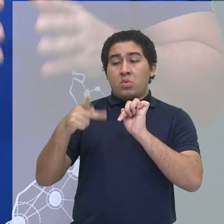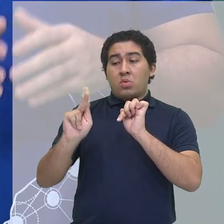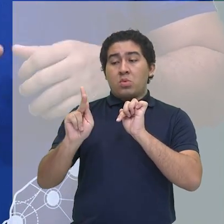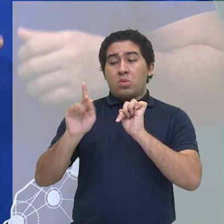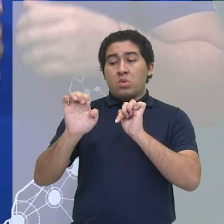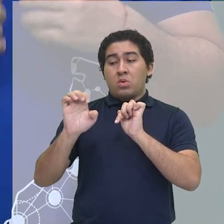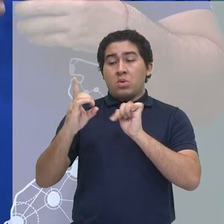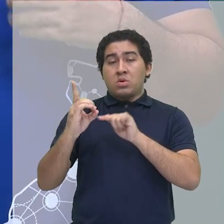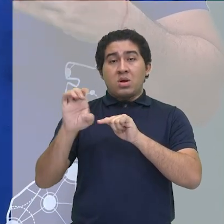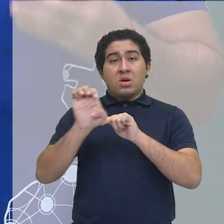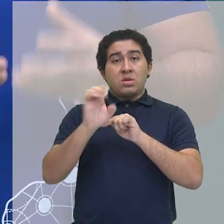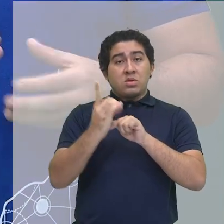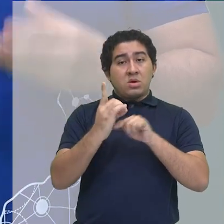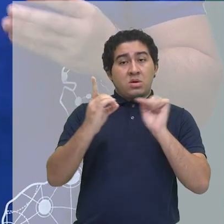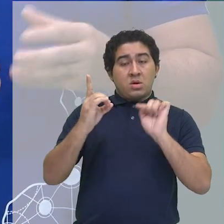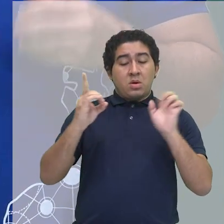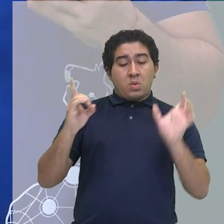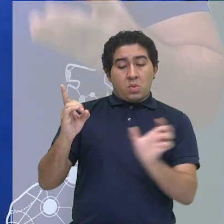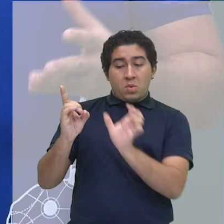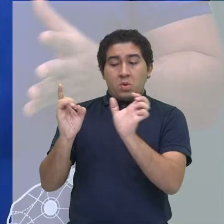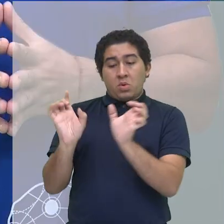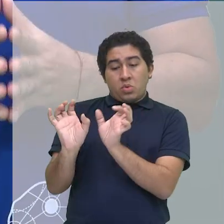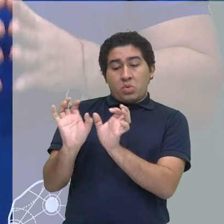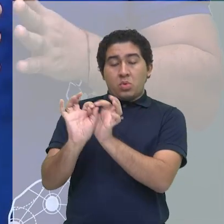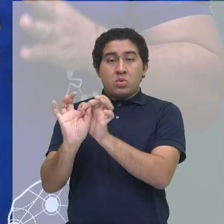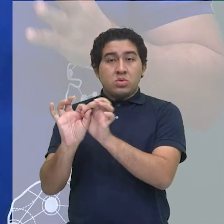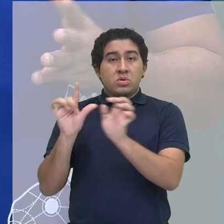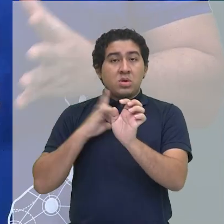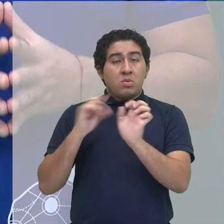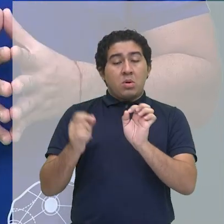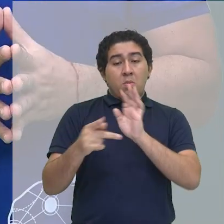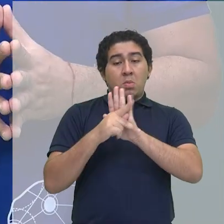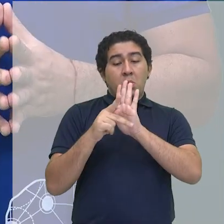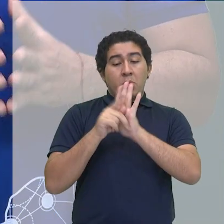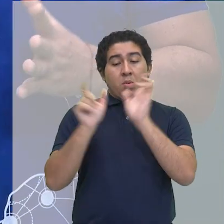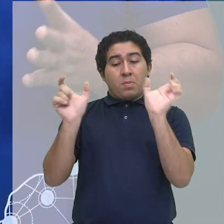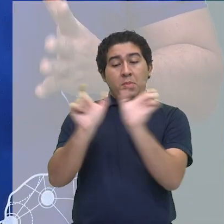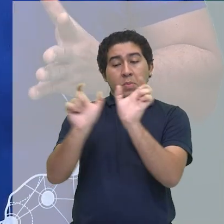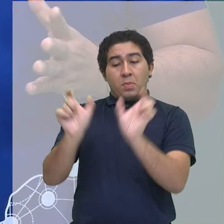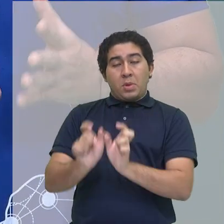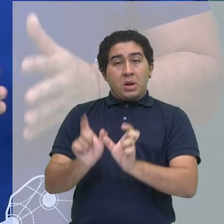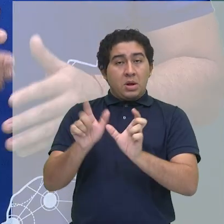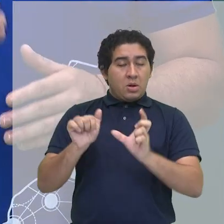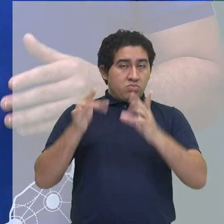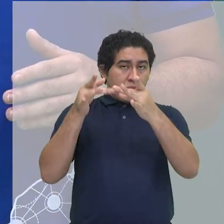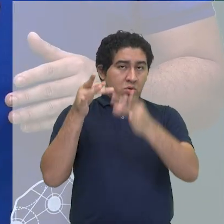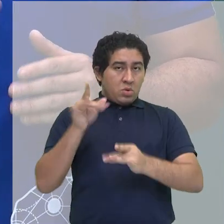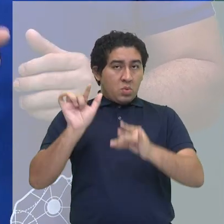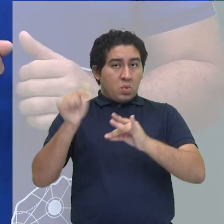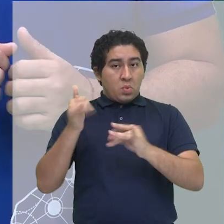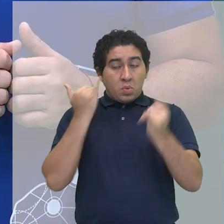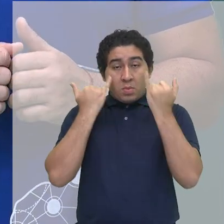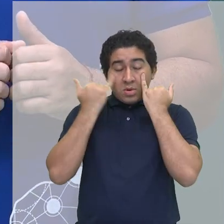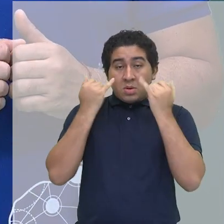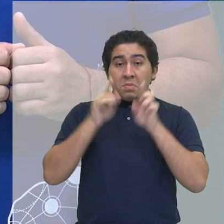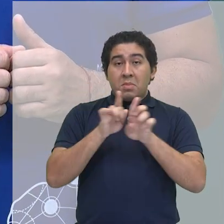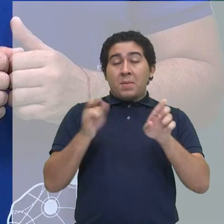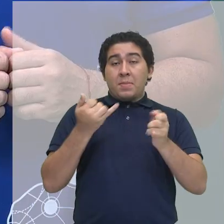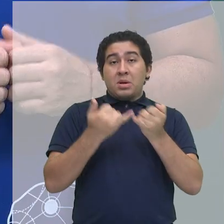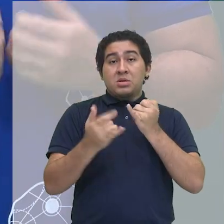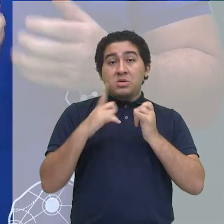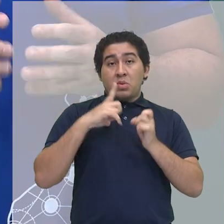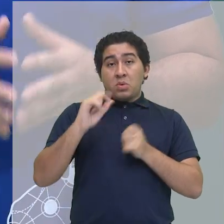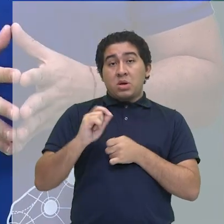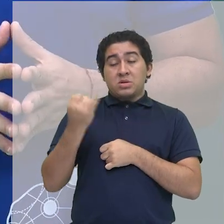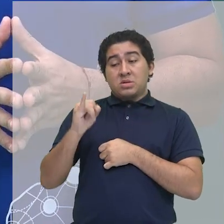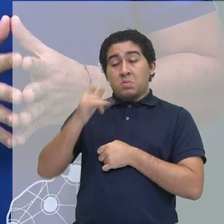é uma pauta para um outro dia que é um pouquinho mais complexo. Mas é como se esse ele não existisse